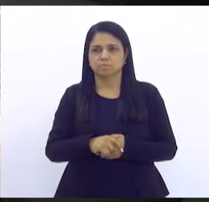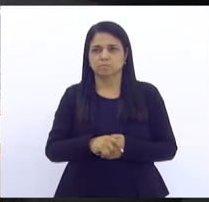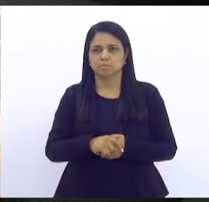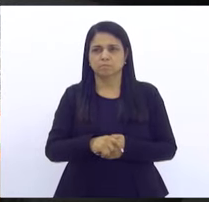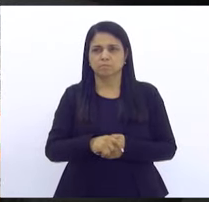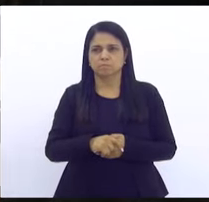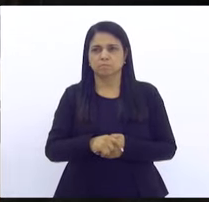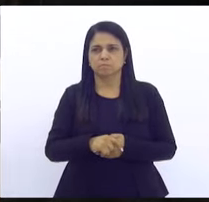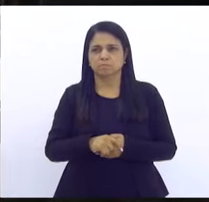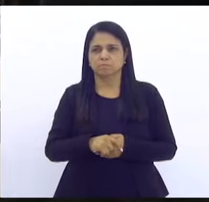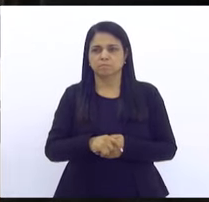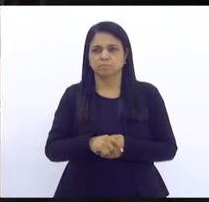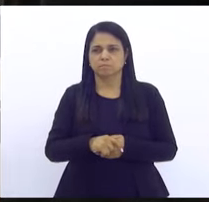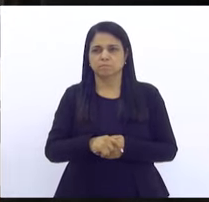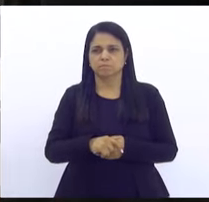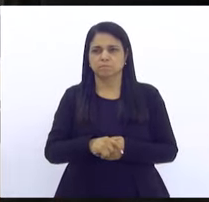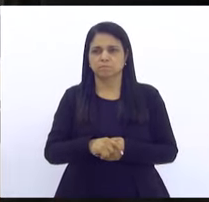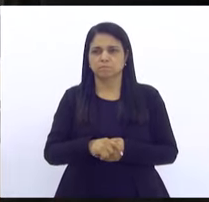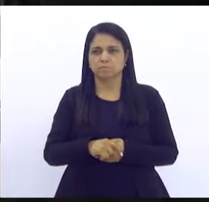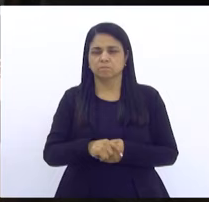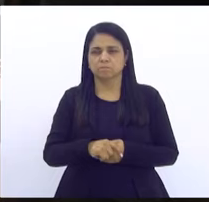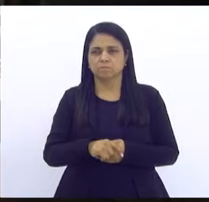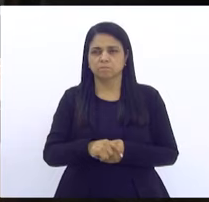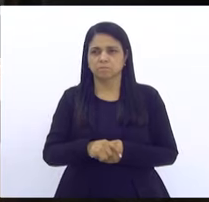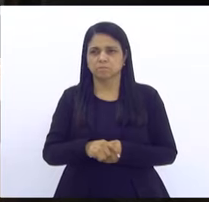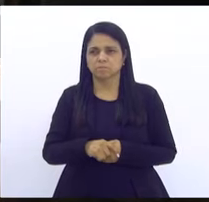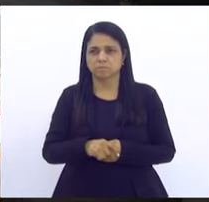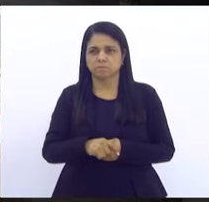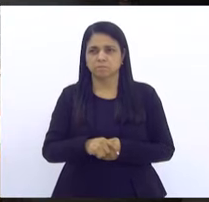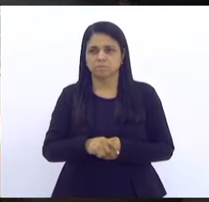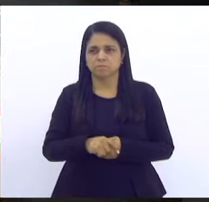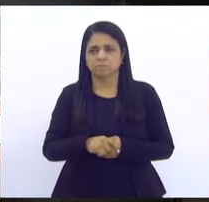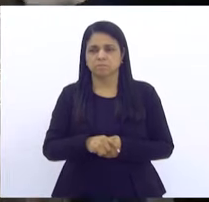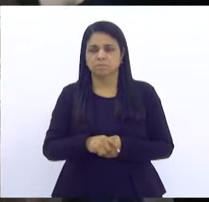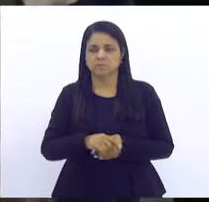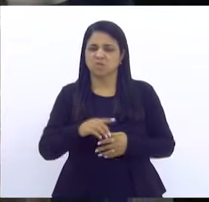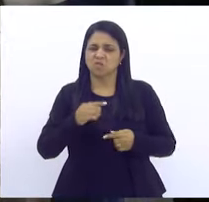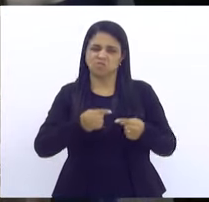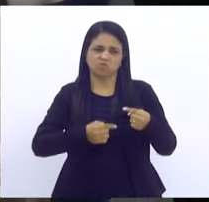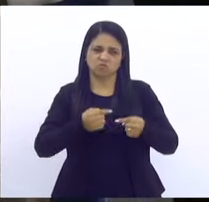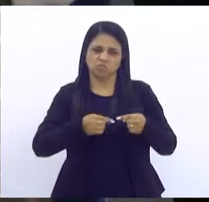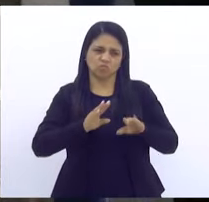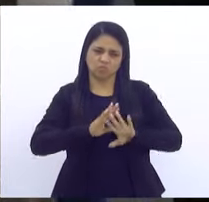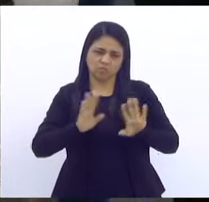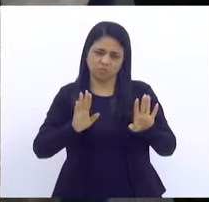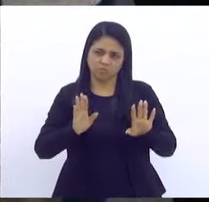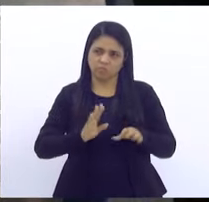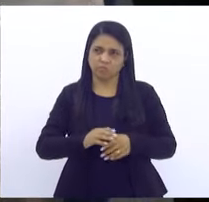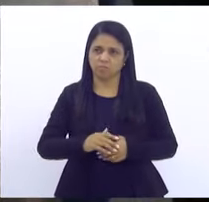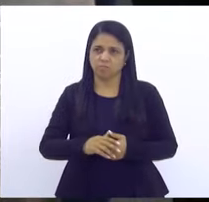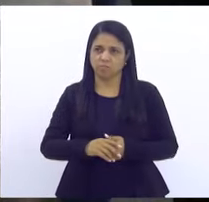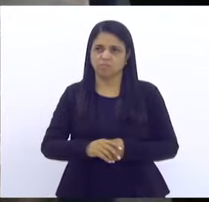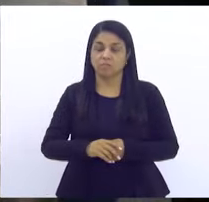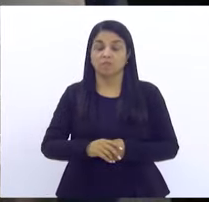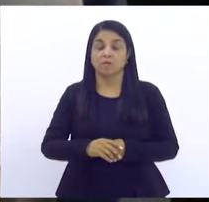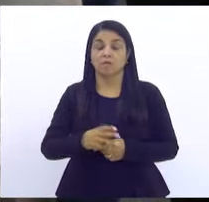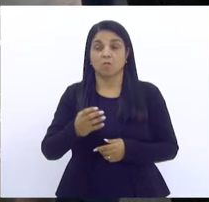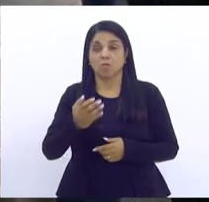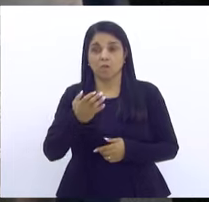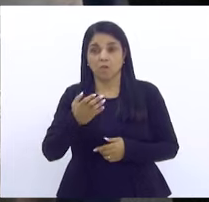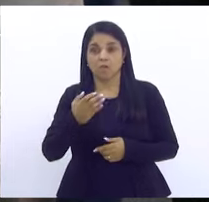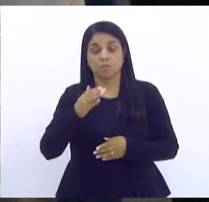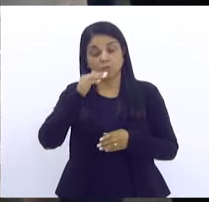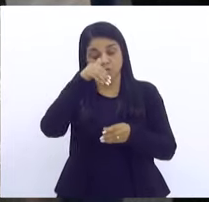E volta em segunda para a emenda. Eu não vou discutir com a emenda. O que eu quero é que fique